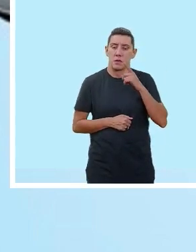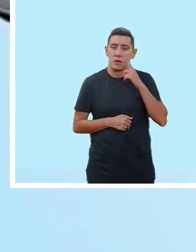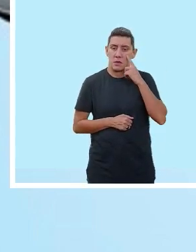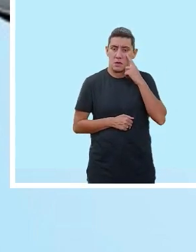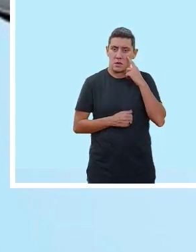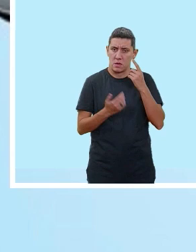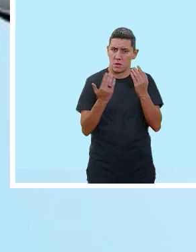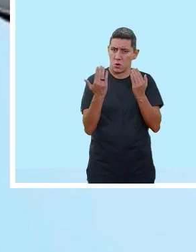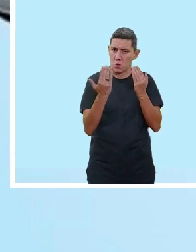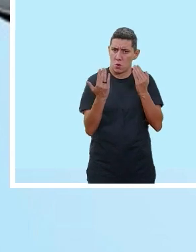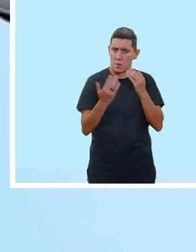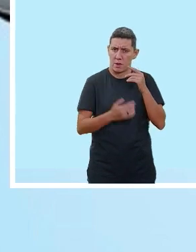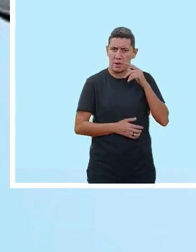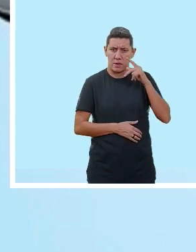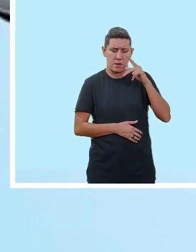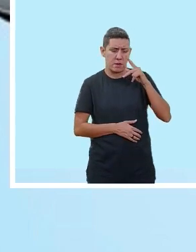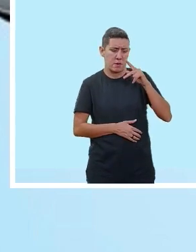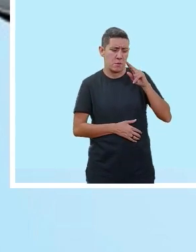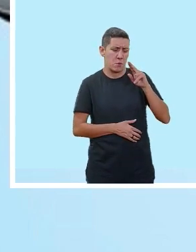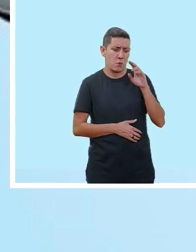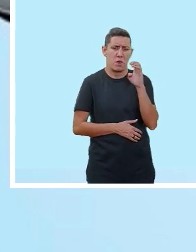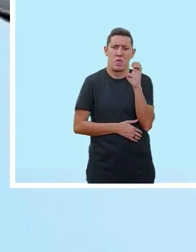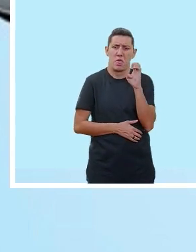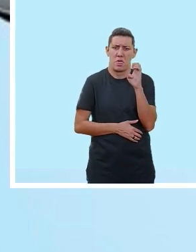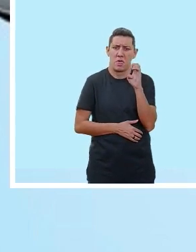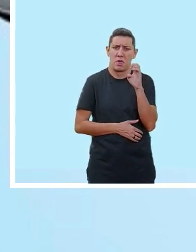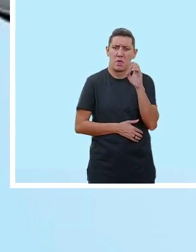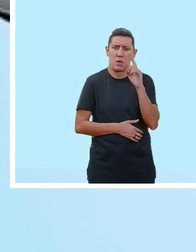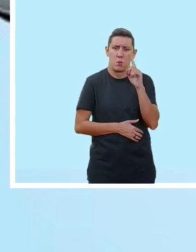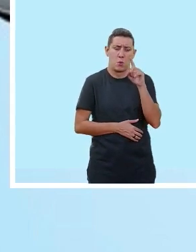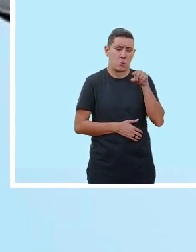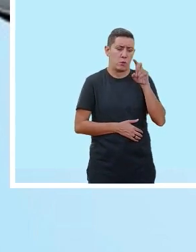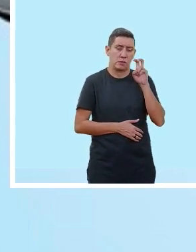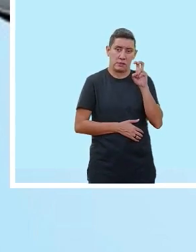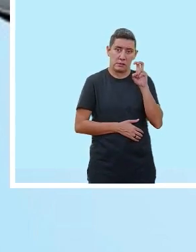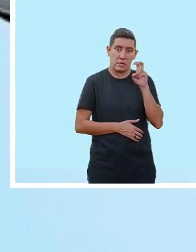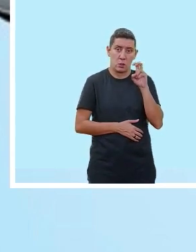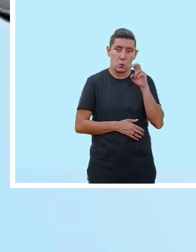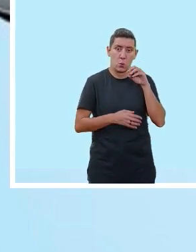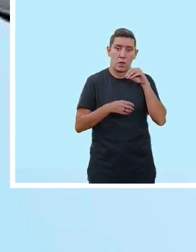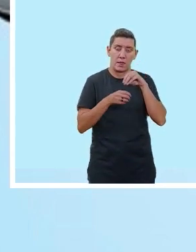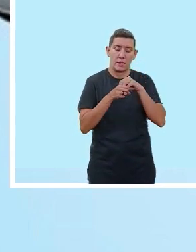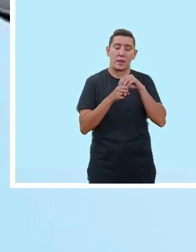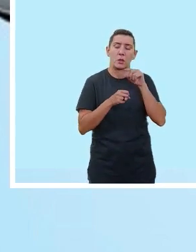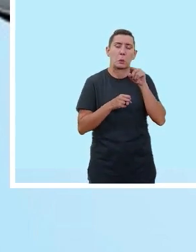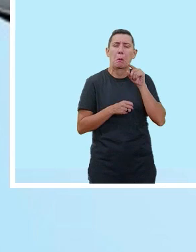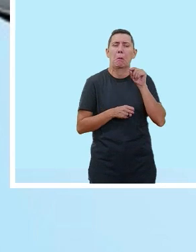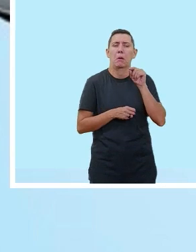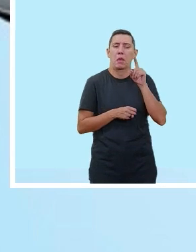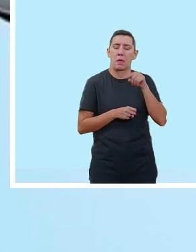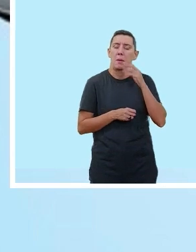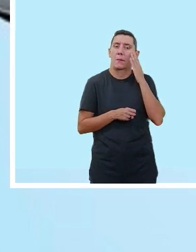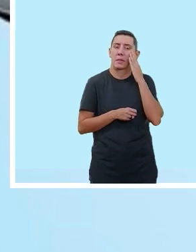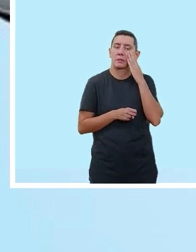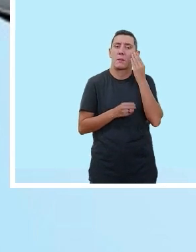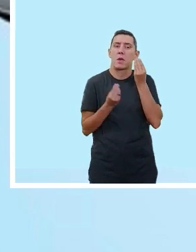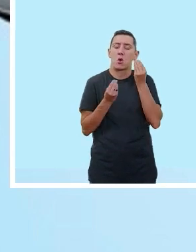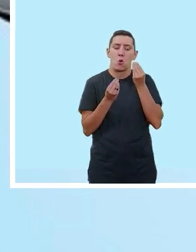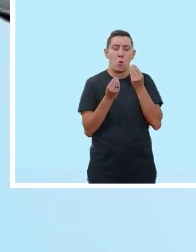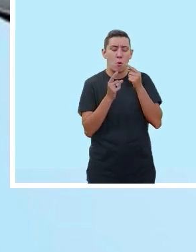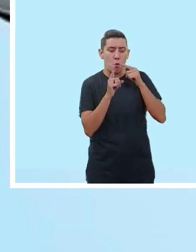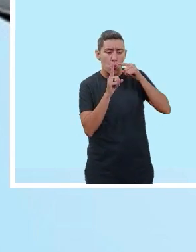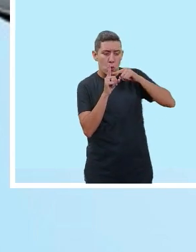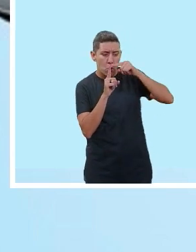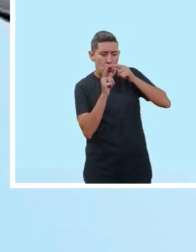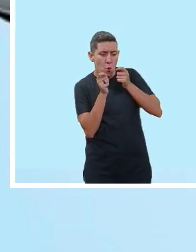o que você coloca dentro do ambiente e o que realmente chega para a aplicação de dados, né? Então é a relação